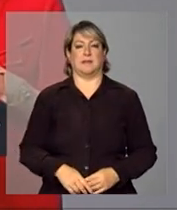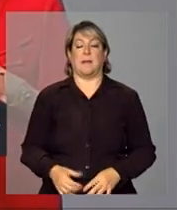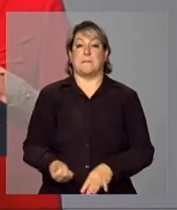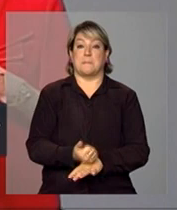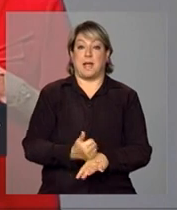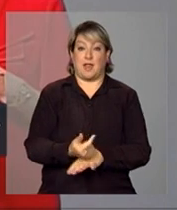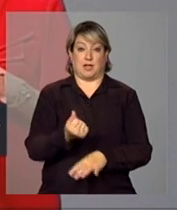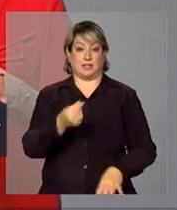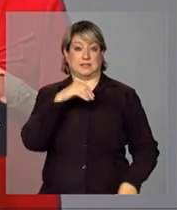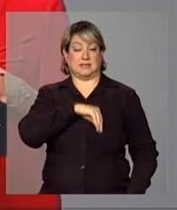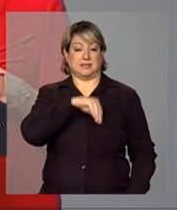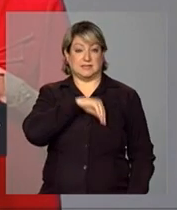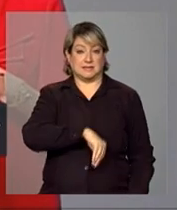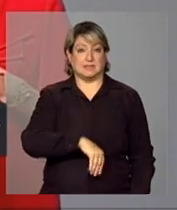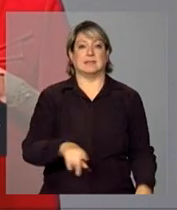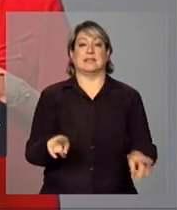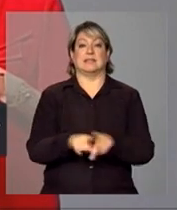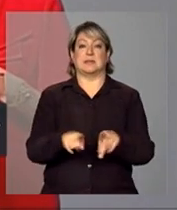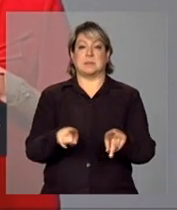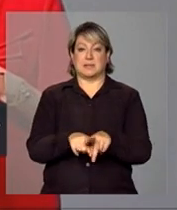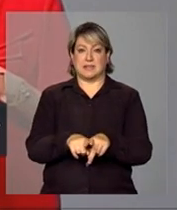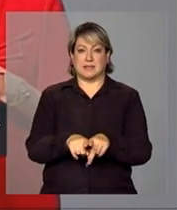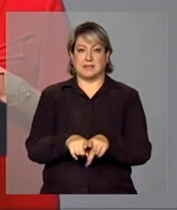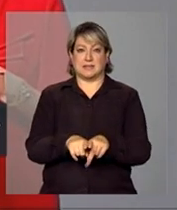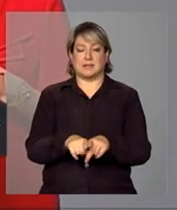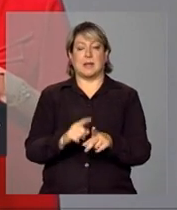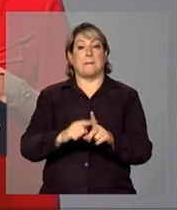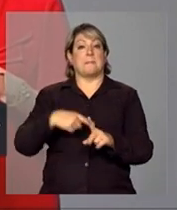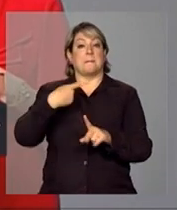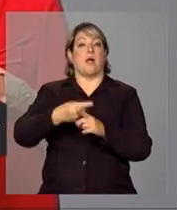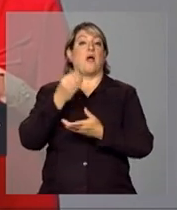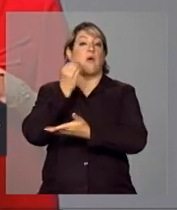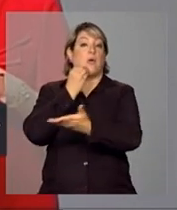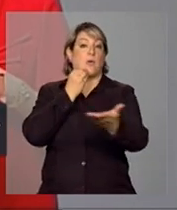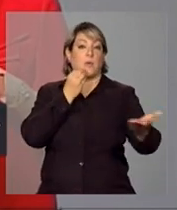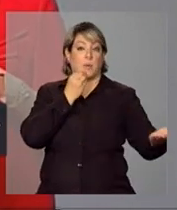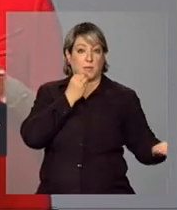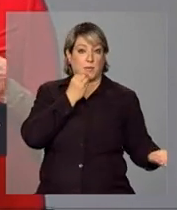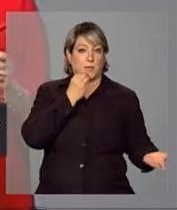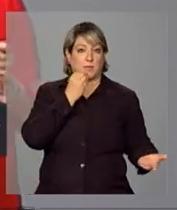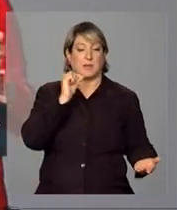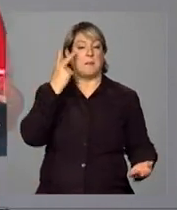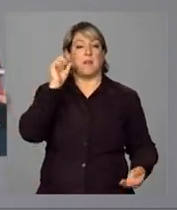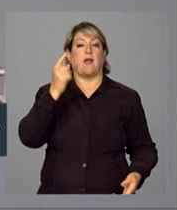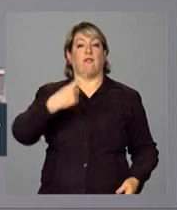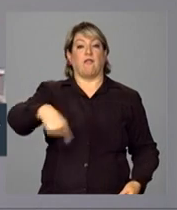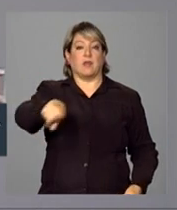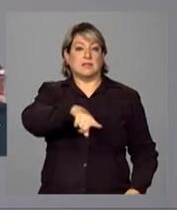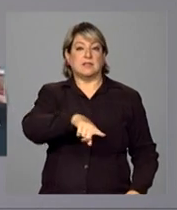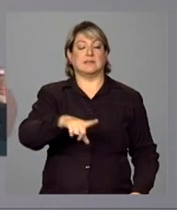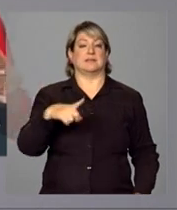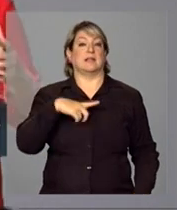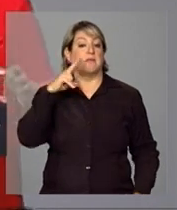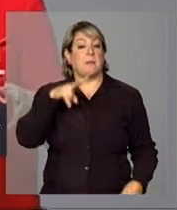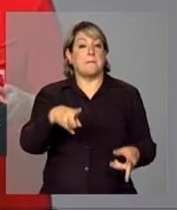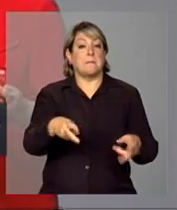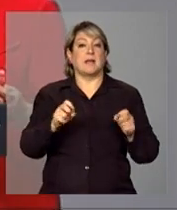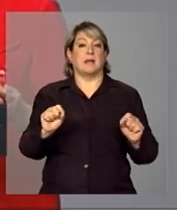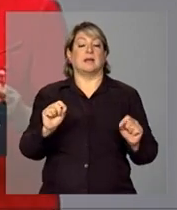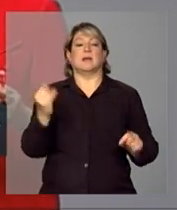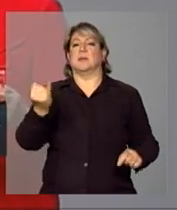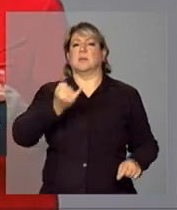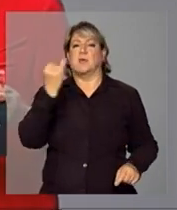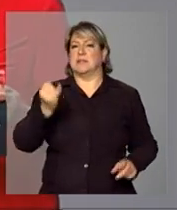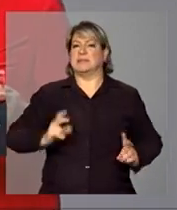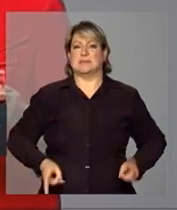Melhor salário e ainda mais oportunidades para que vocês percebam que é